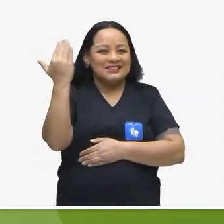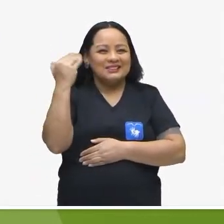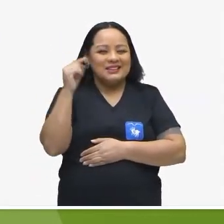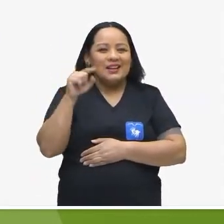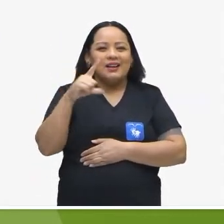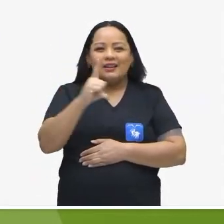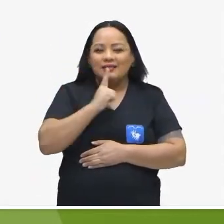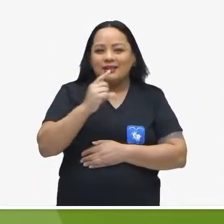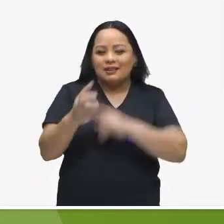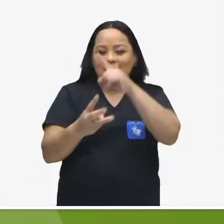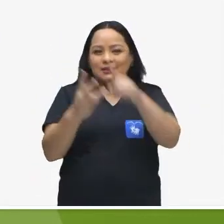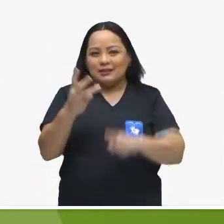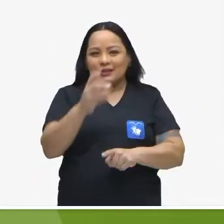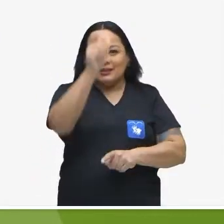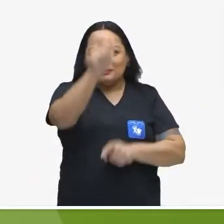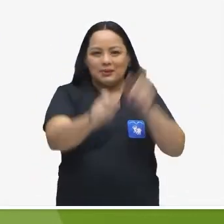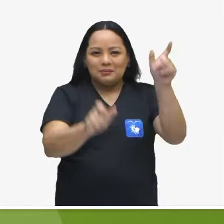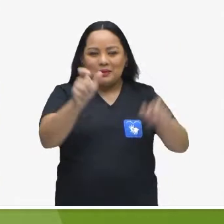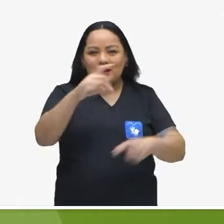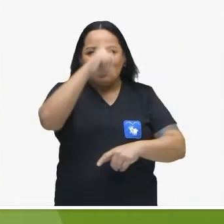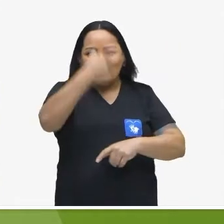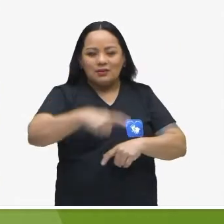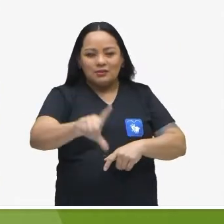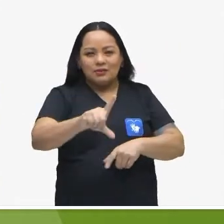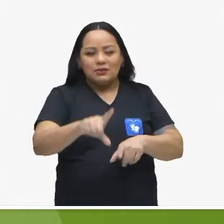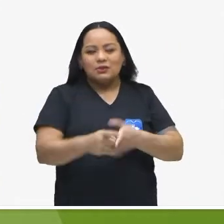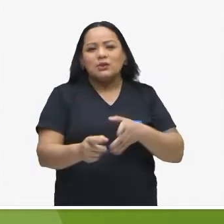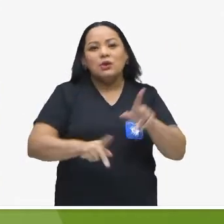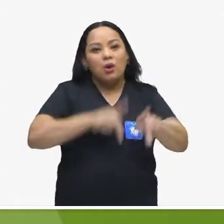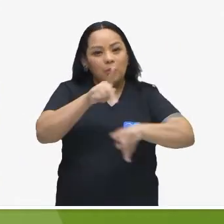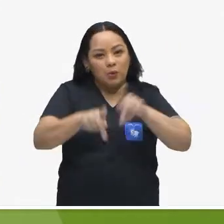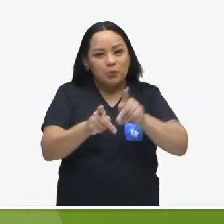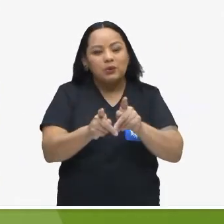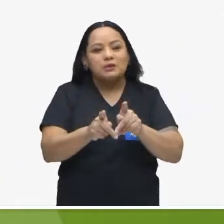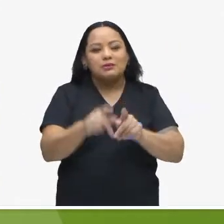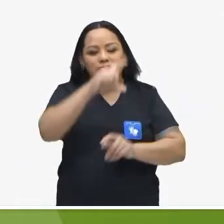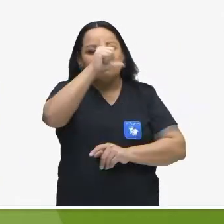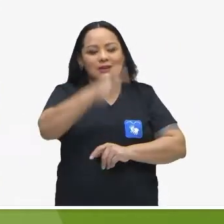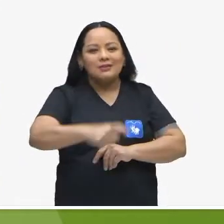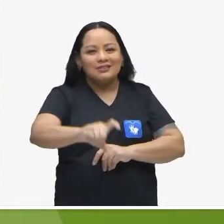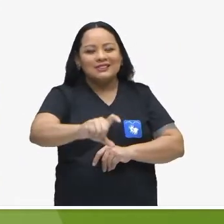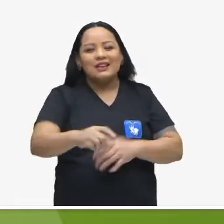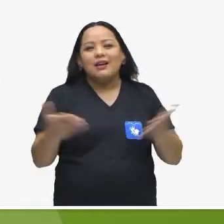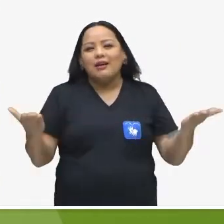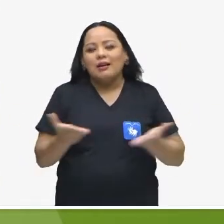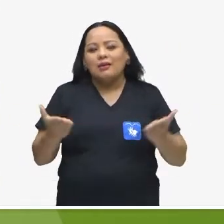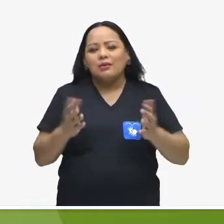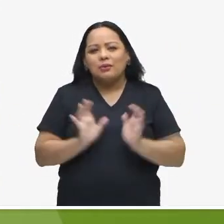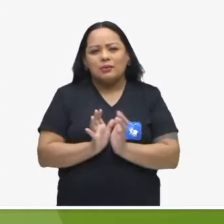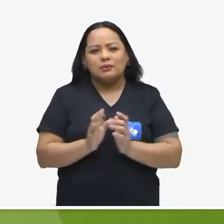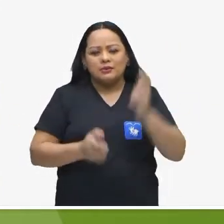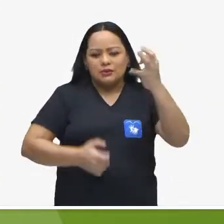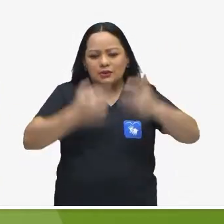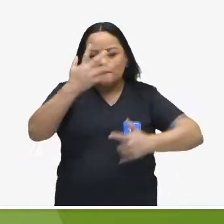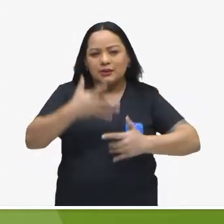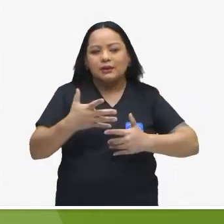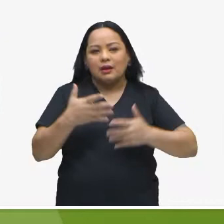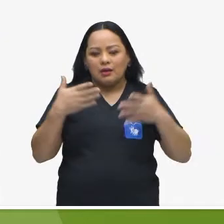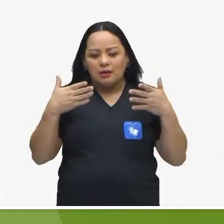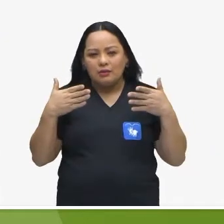tenho 3 indivíduos de elefante, então eu tenho uma população de elefantes. Agora, quando eu vou falar